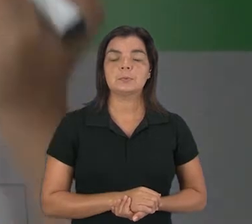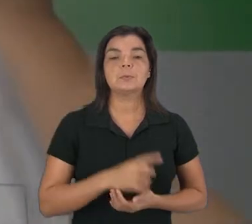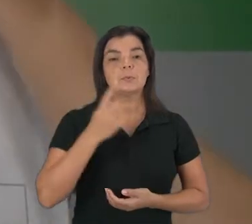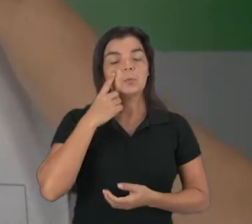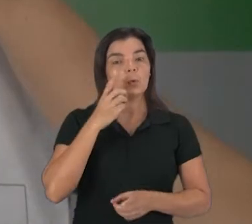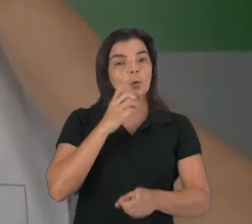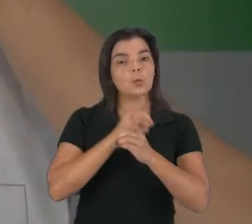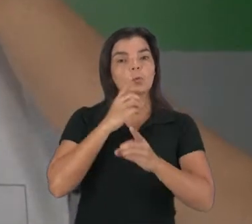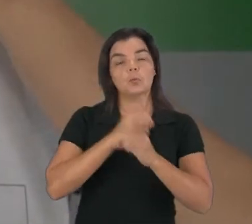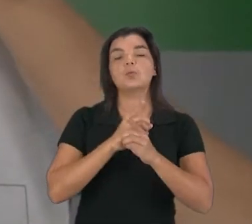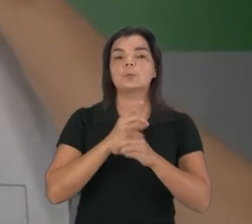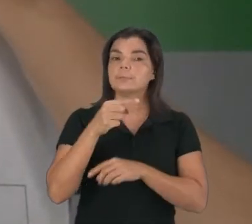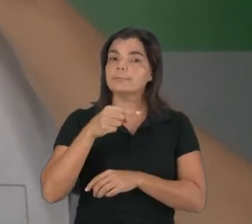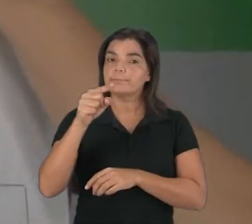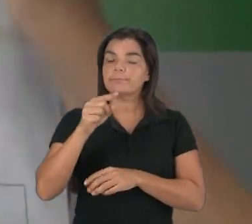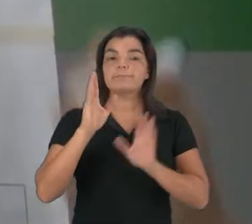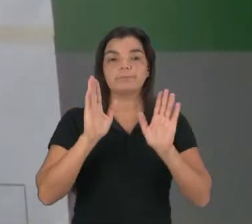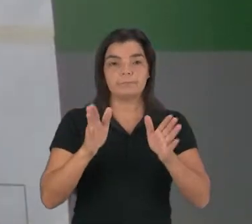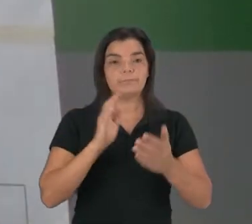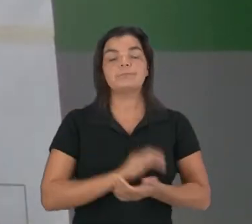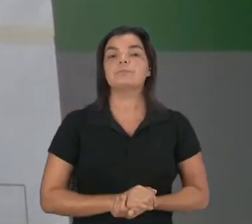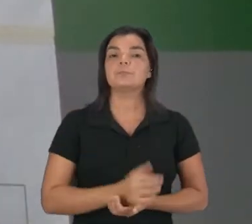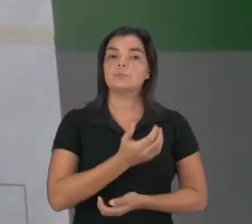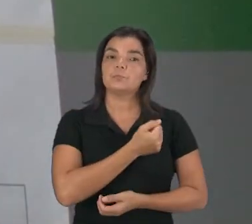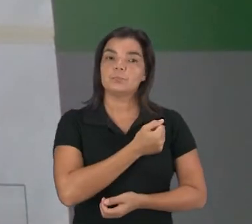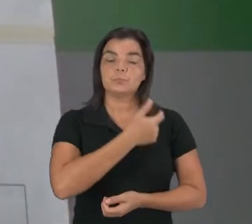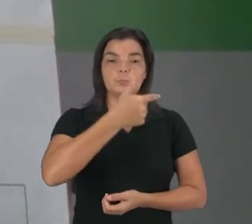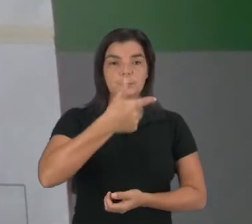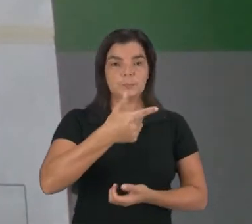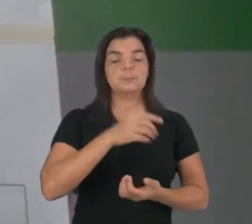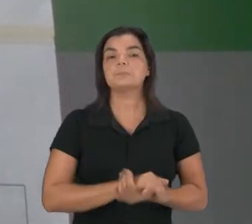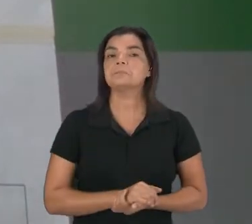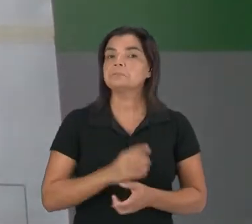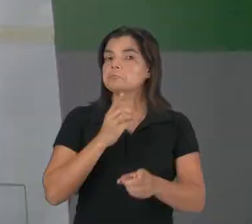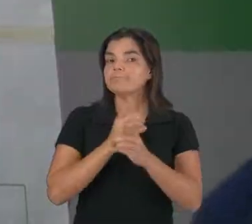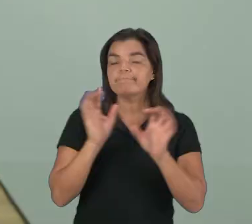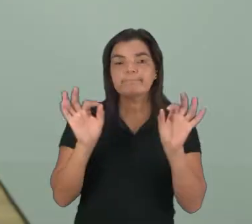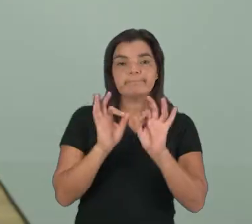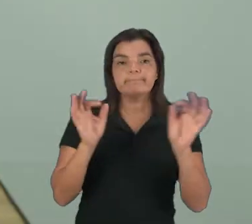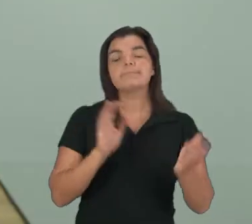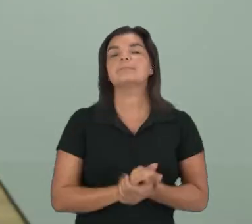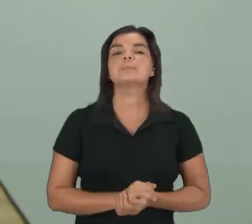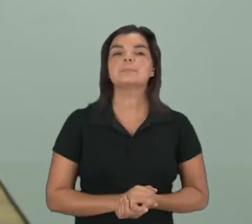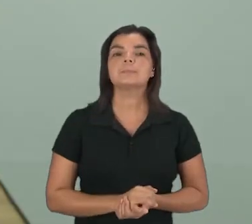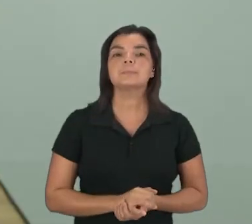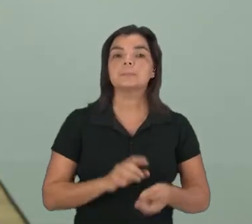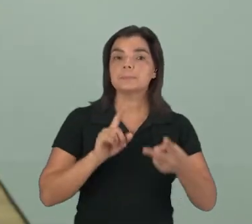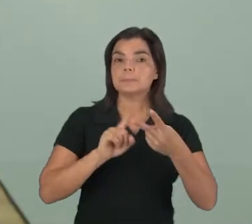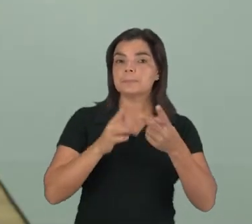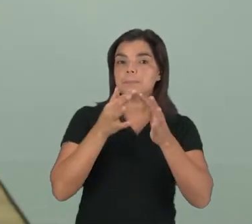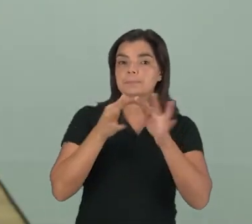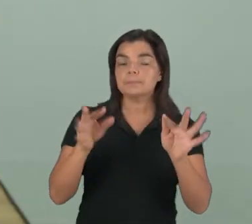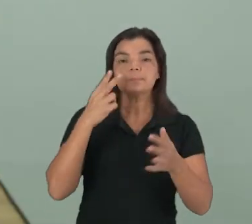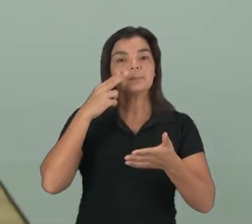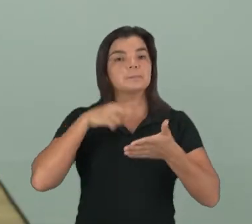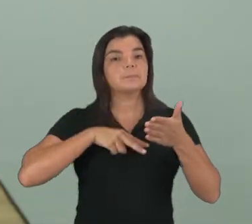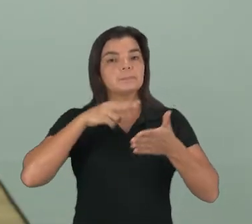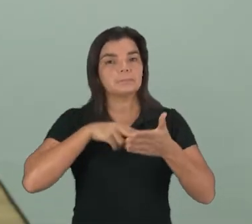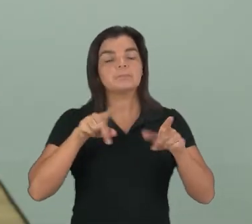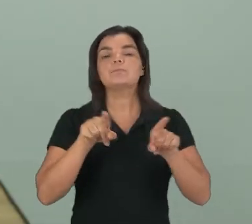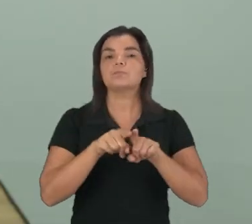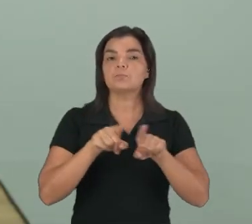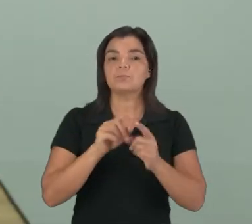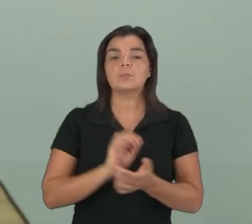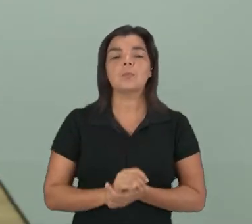uma acentuação, já na coluna de número 2 não encontramos. E ali na primeira frase, quando nós lemos que